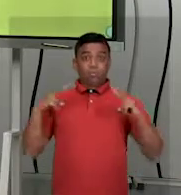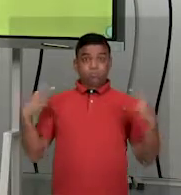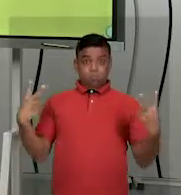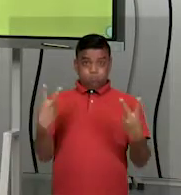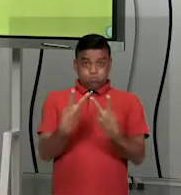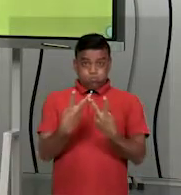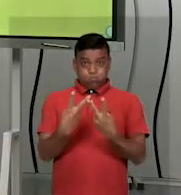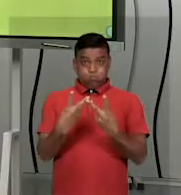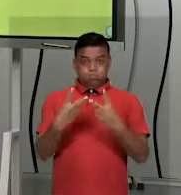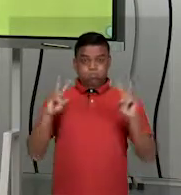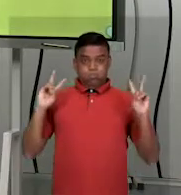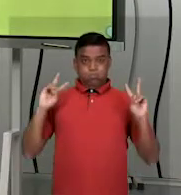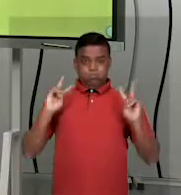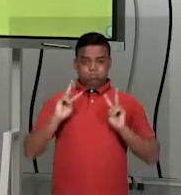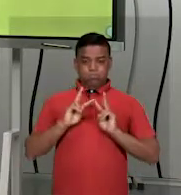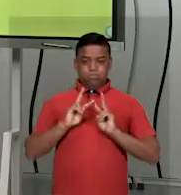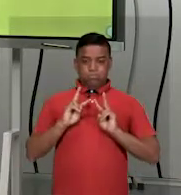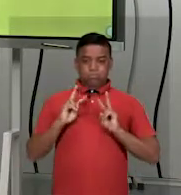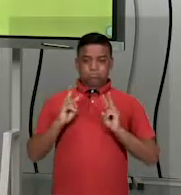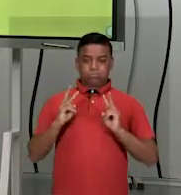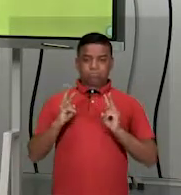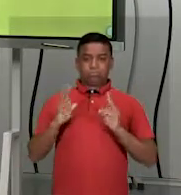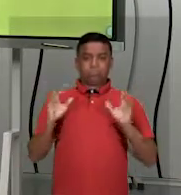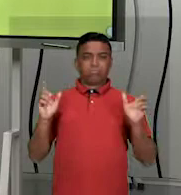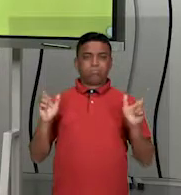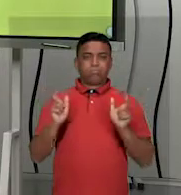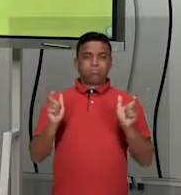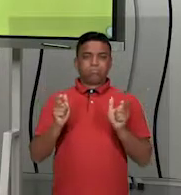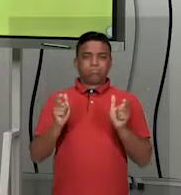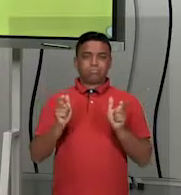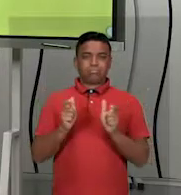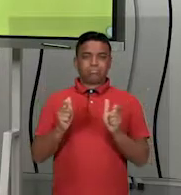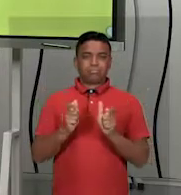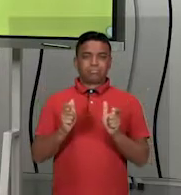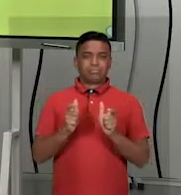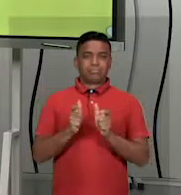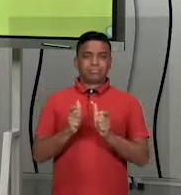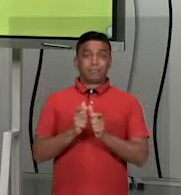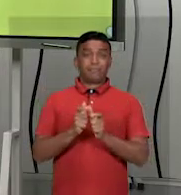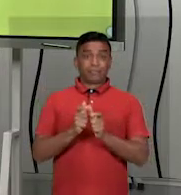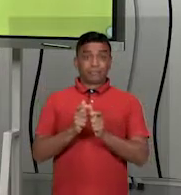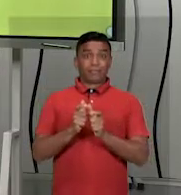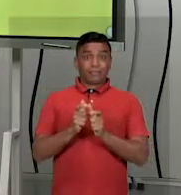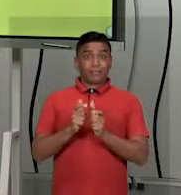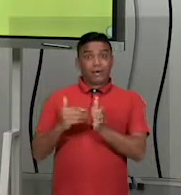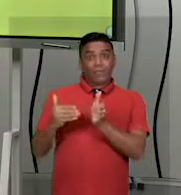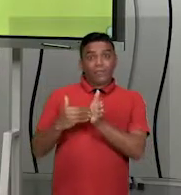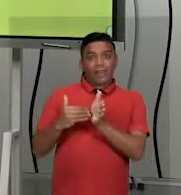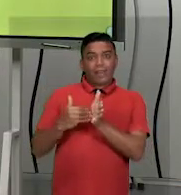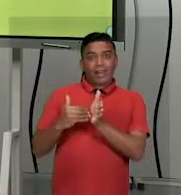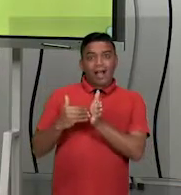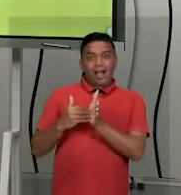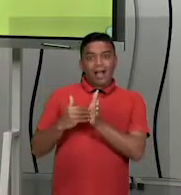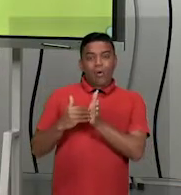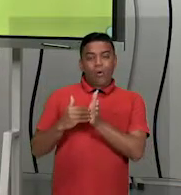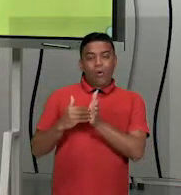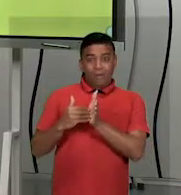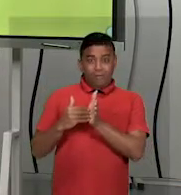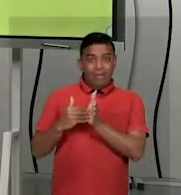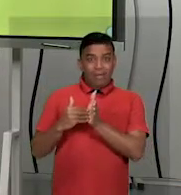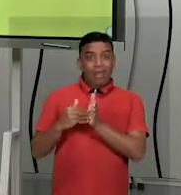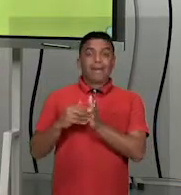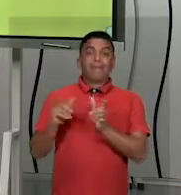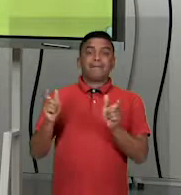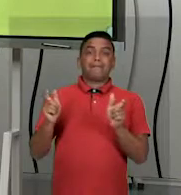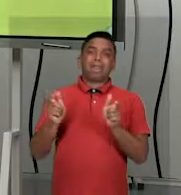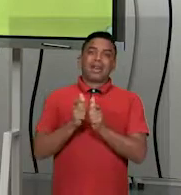ser reduzido. Quando o volume é reduzido, eu vou ter um volume final menor do que um volume